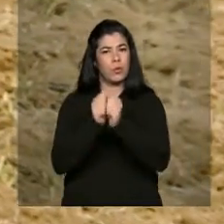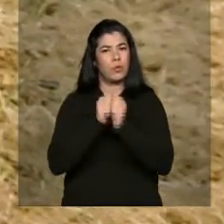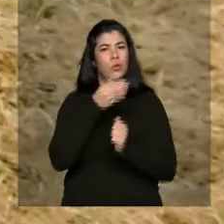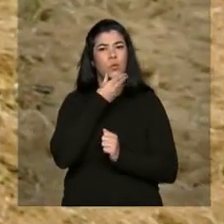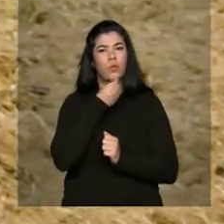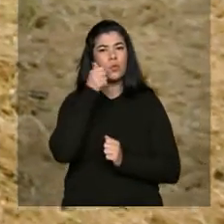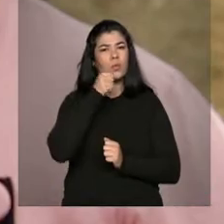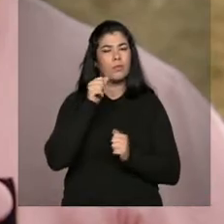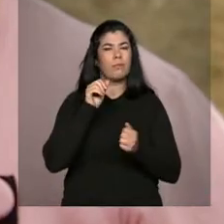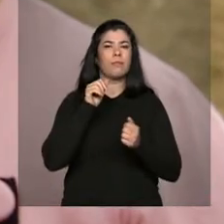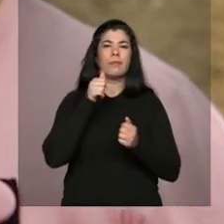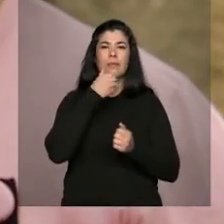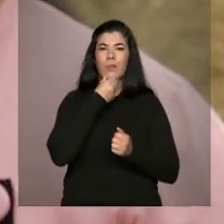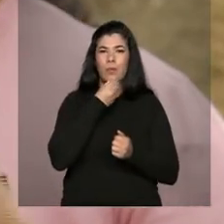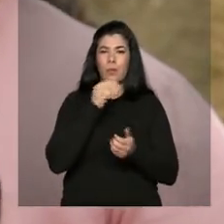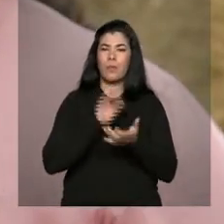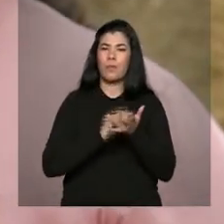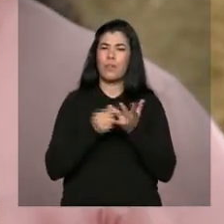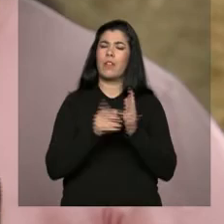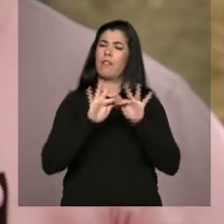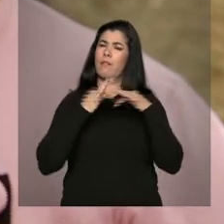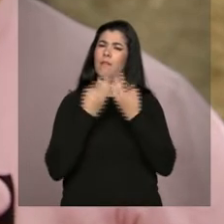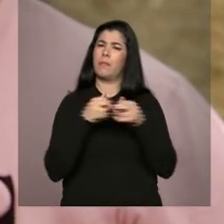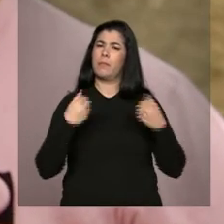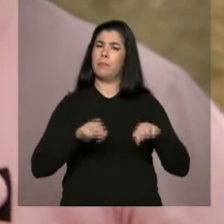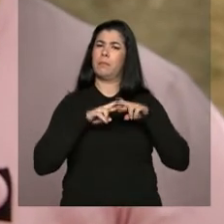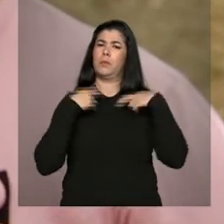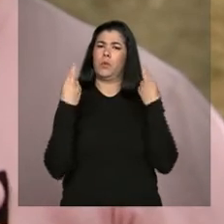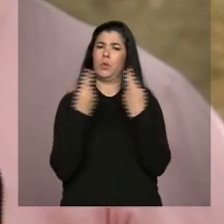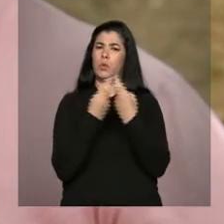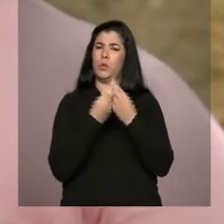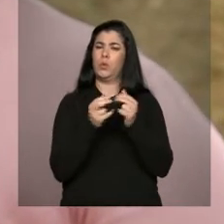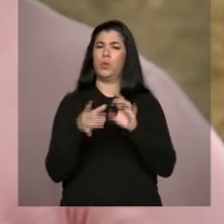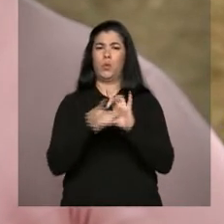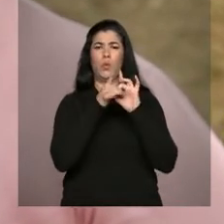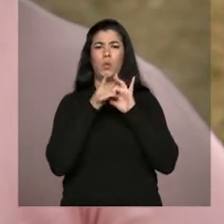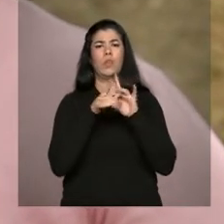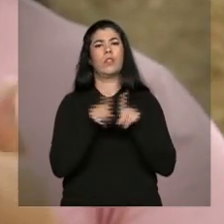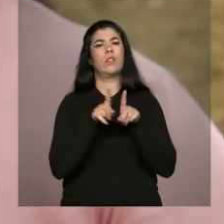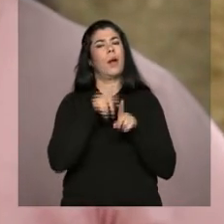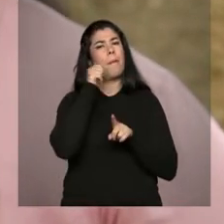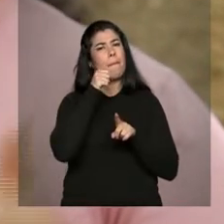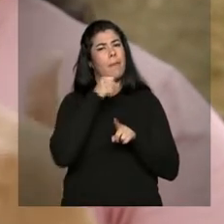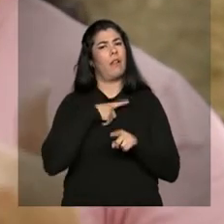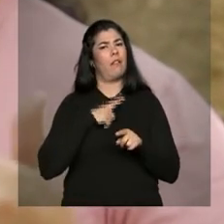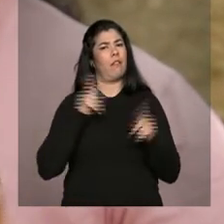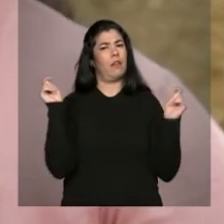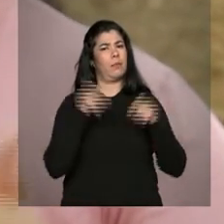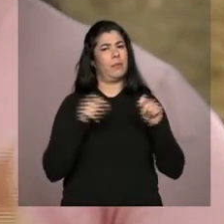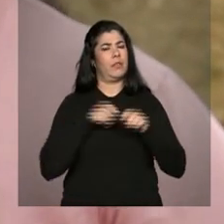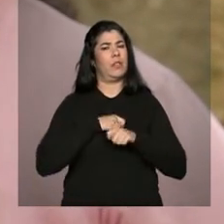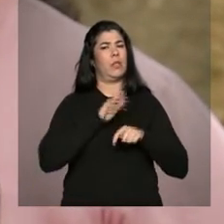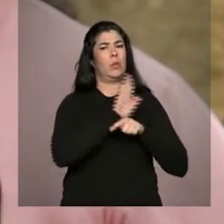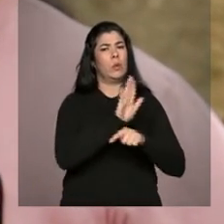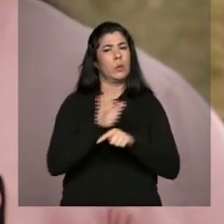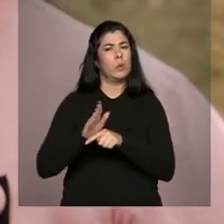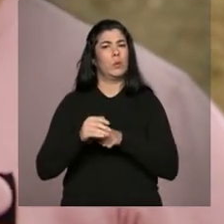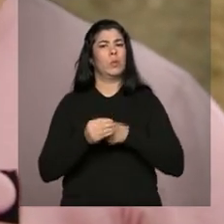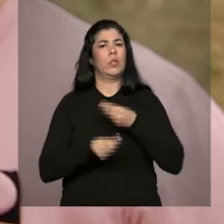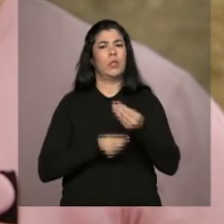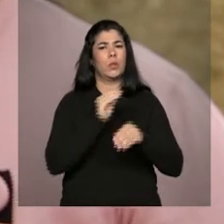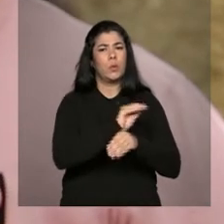maridos e filhos. A família tem que estar reunida e cair dentro. E a mulher tem capacidade de fazer o que ela quer, o que ela achar que